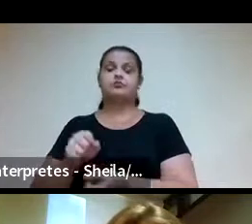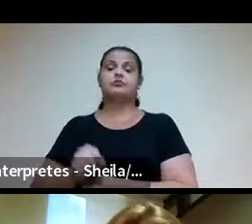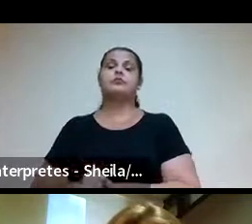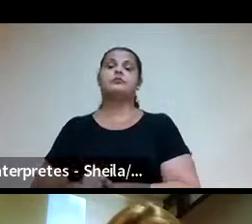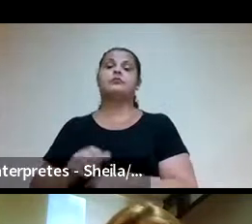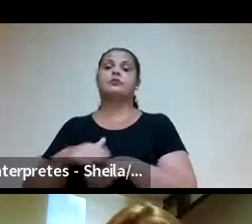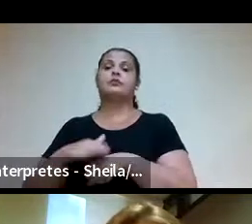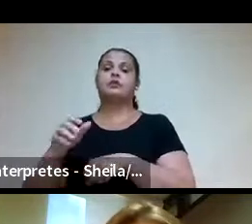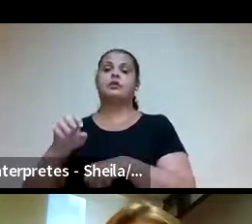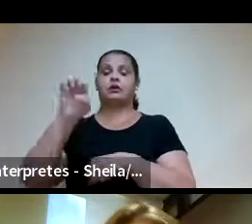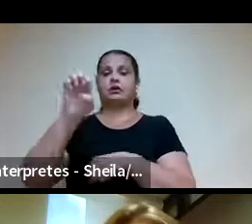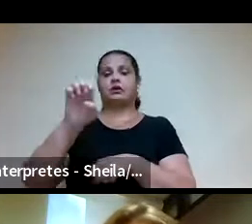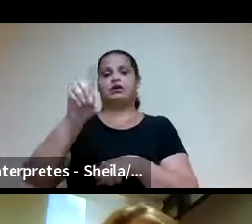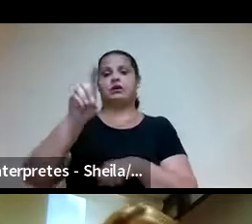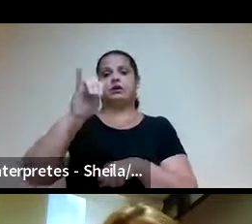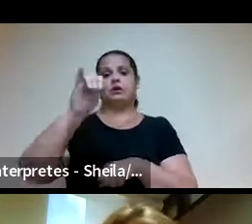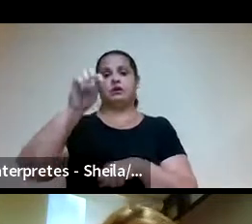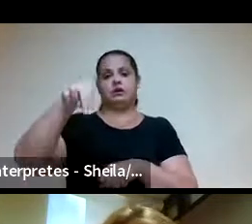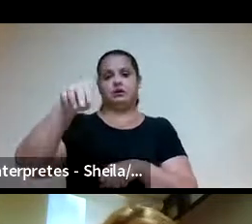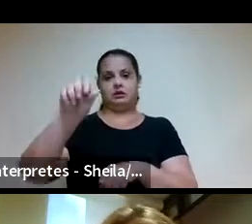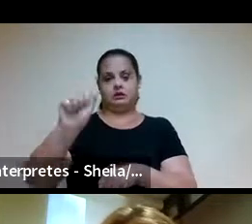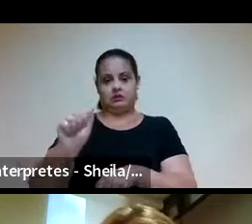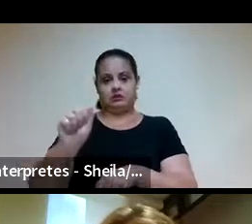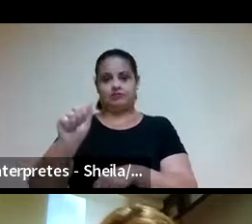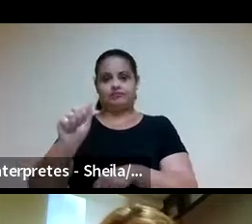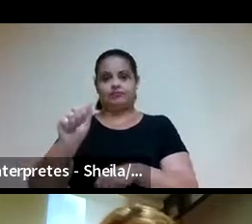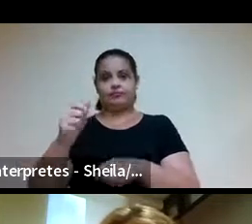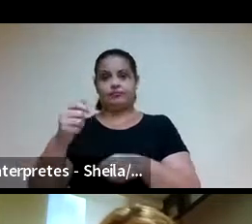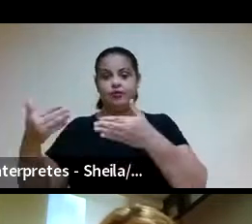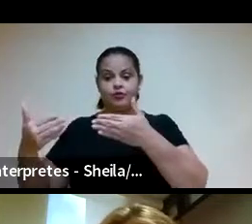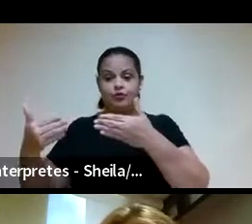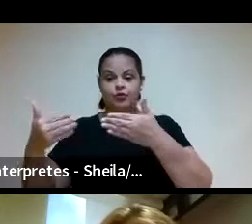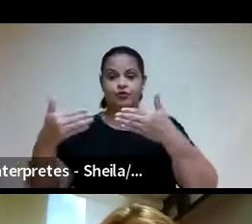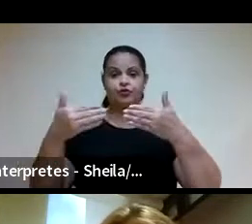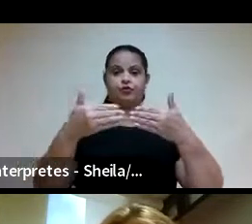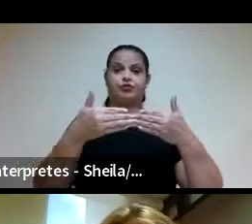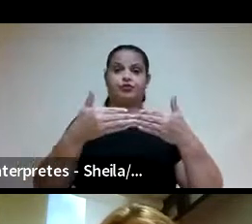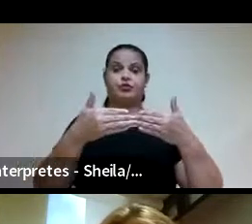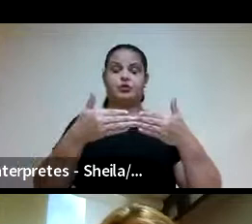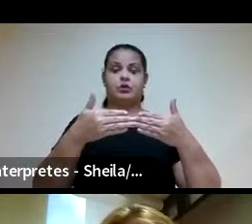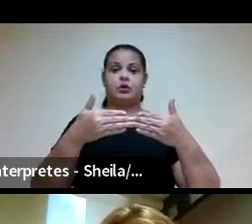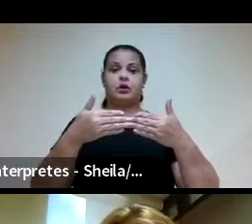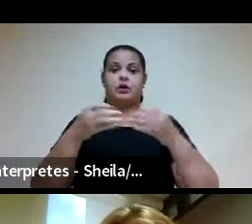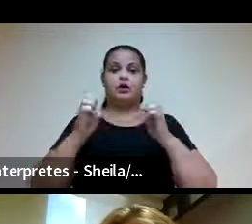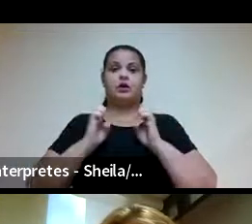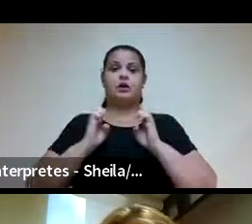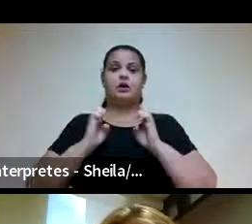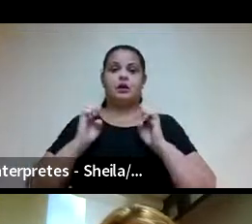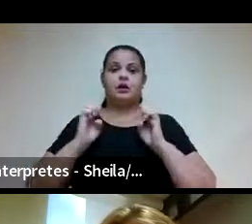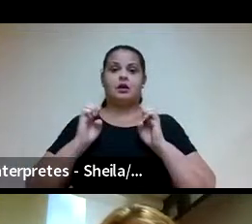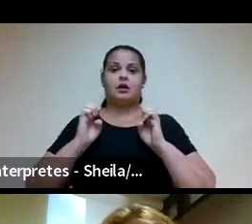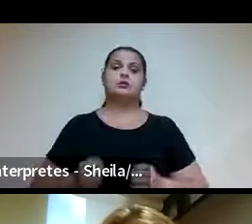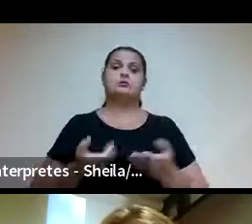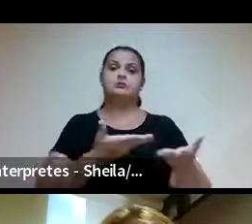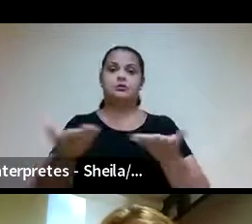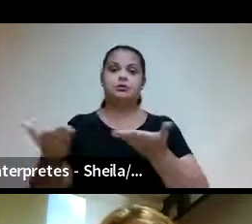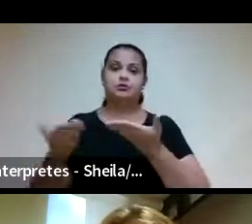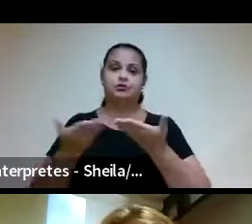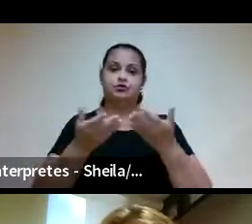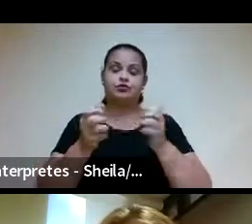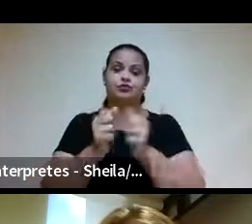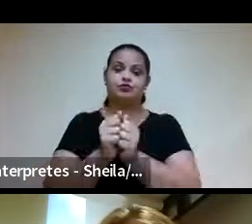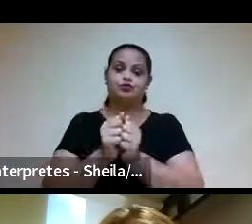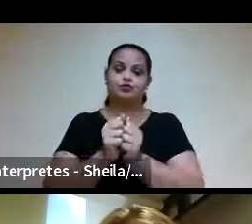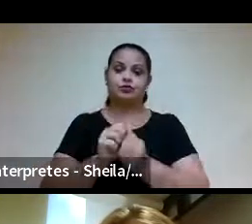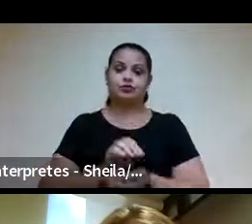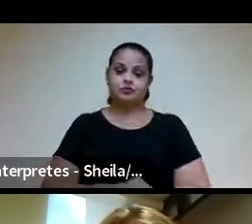Edna Inácio Gomes estar diretamente ligada à conduta ilícita imputada aos recorridos, uma vez que ela teria